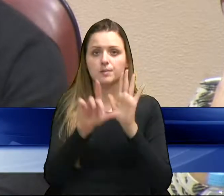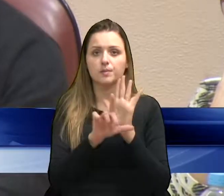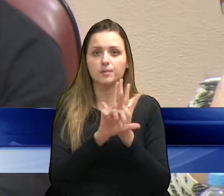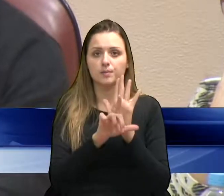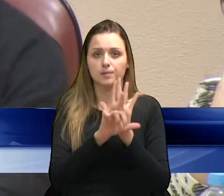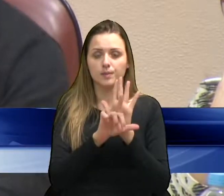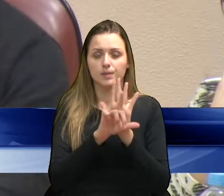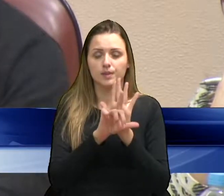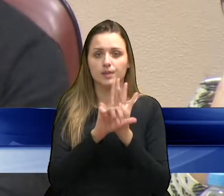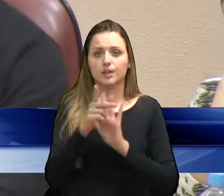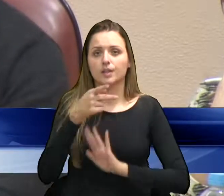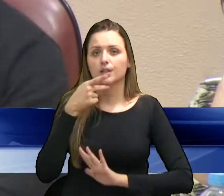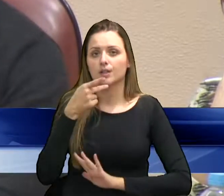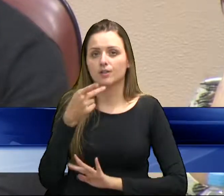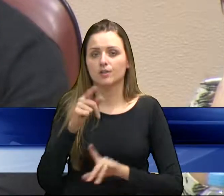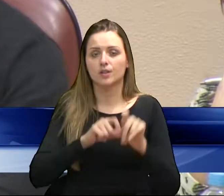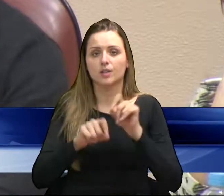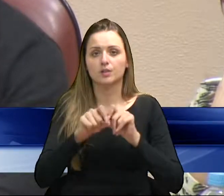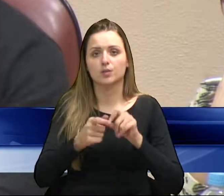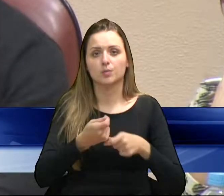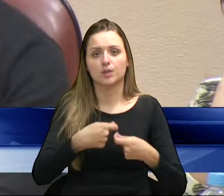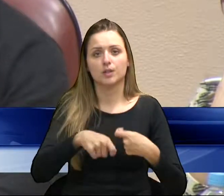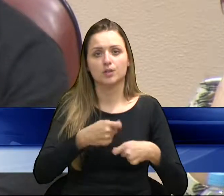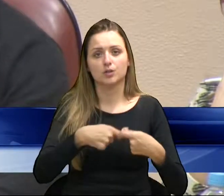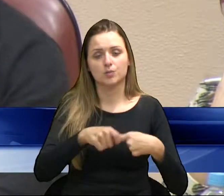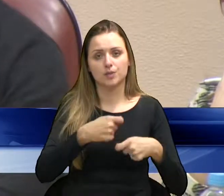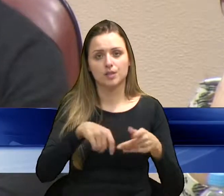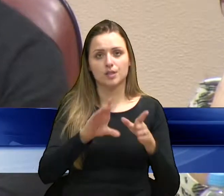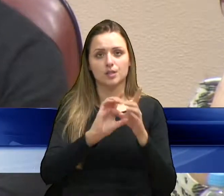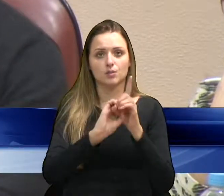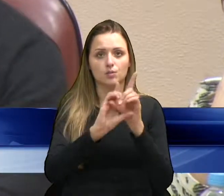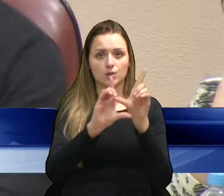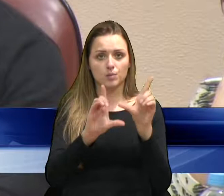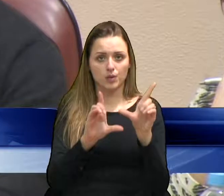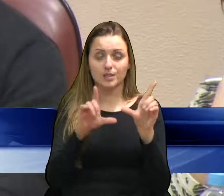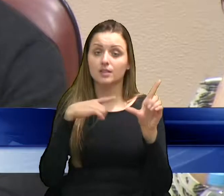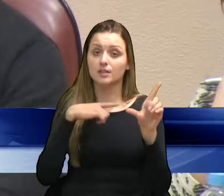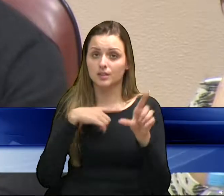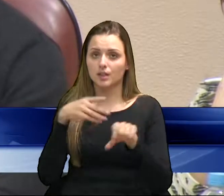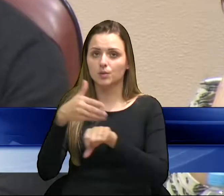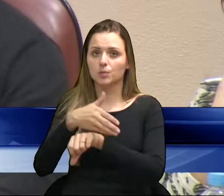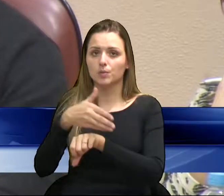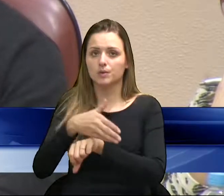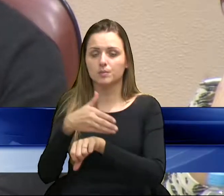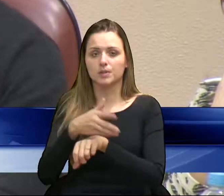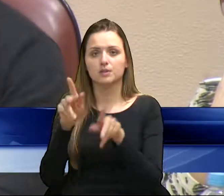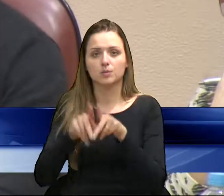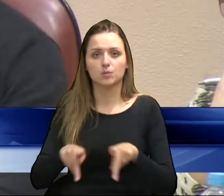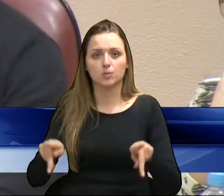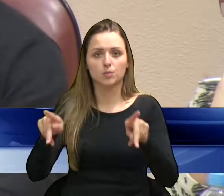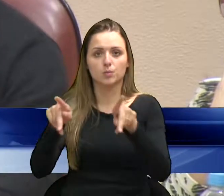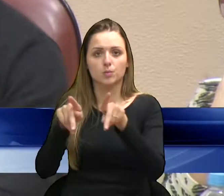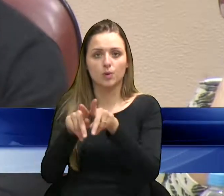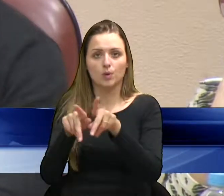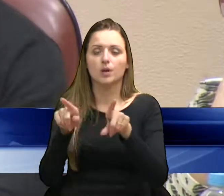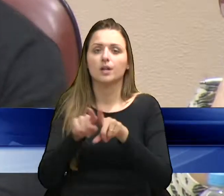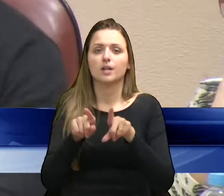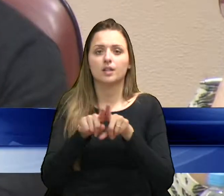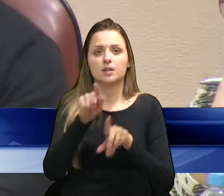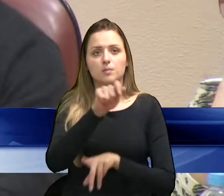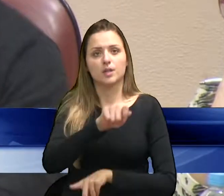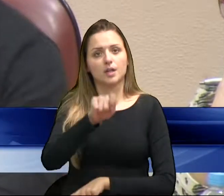que dispõe sobre a gestão democrática por meio da participação da população e de